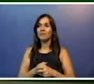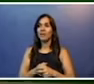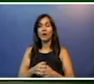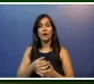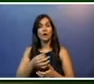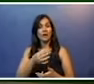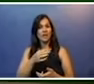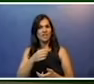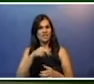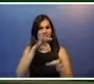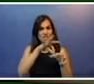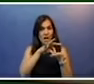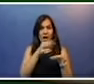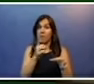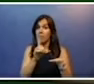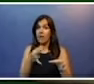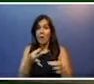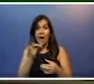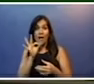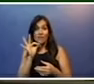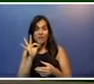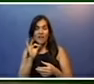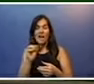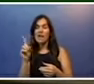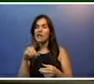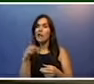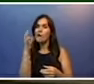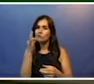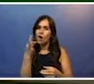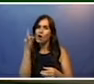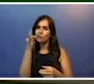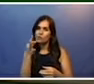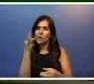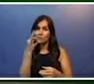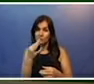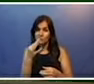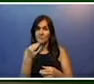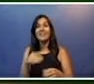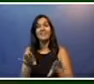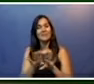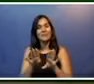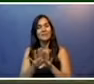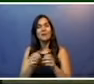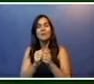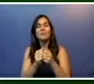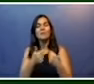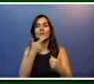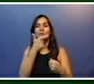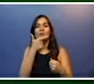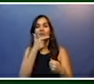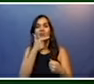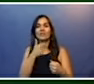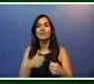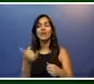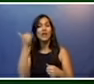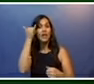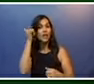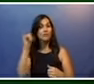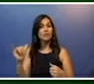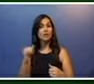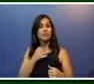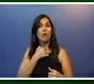chá, não café. Nunca masque chiclete. Coma pão de queijo, evite gaguejos. Agora nós vamos